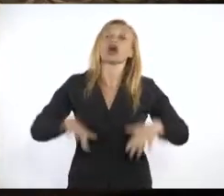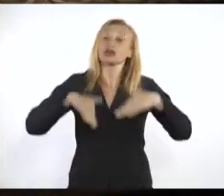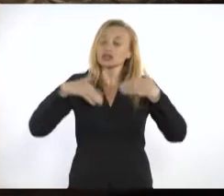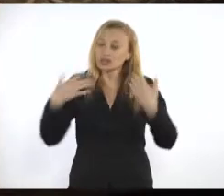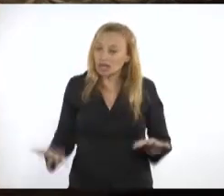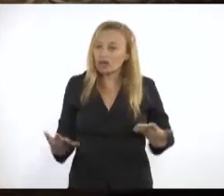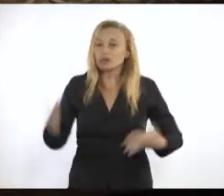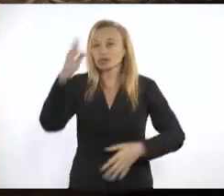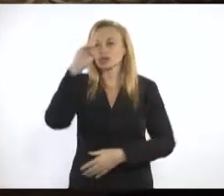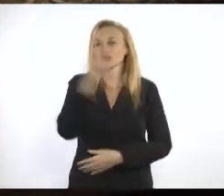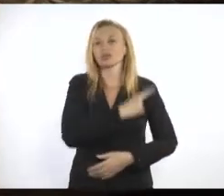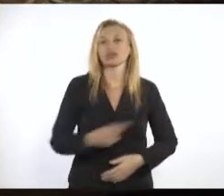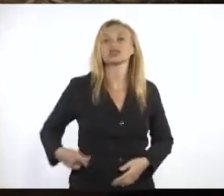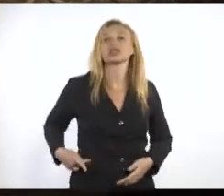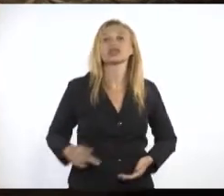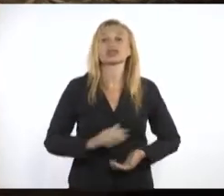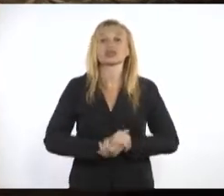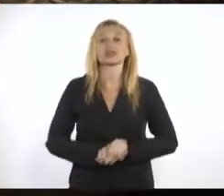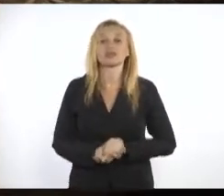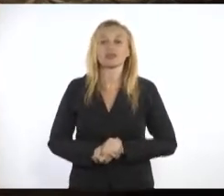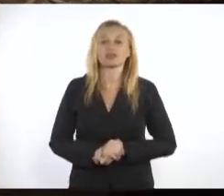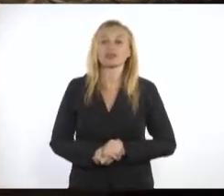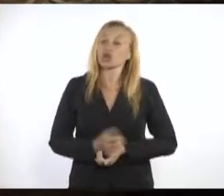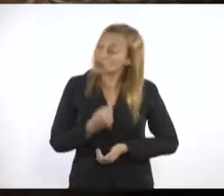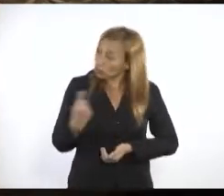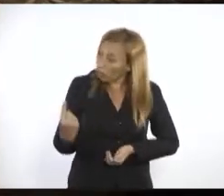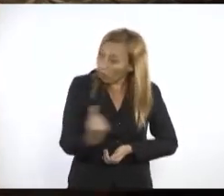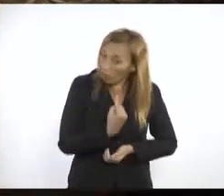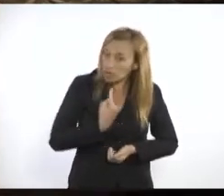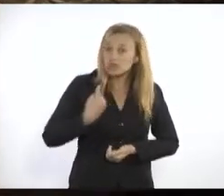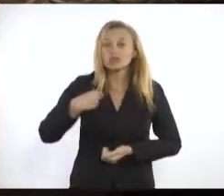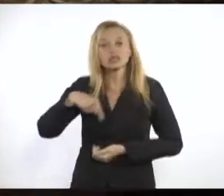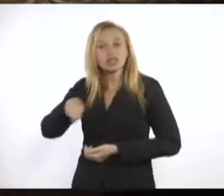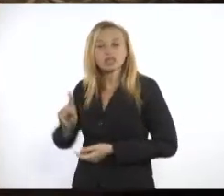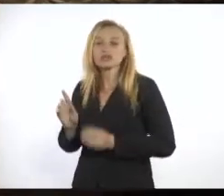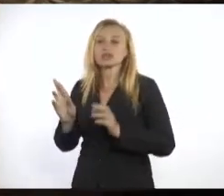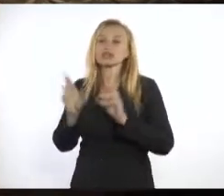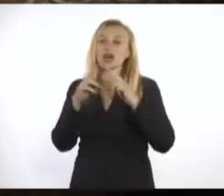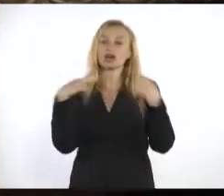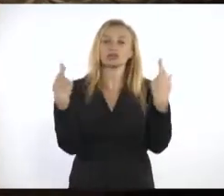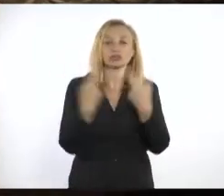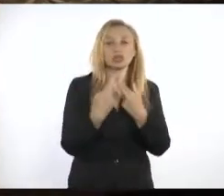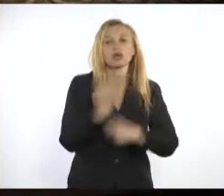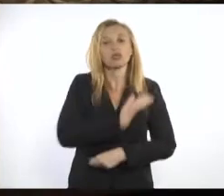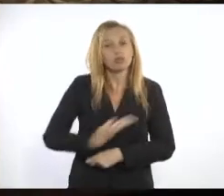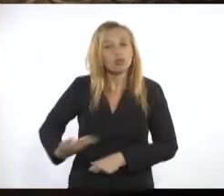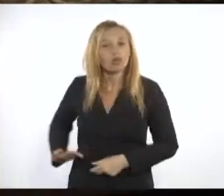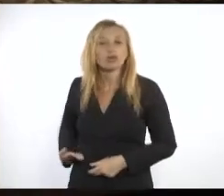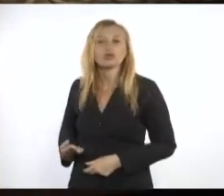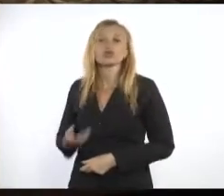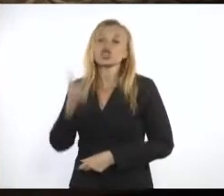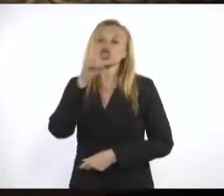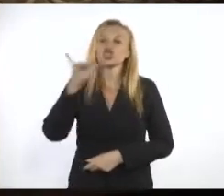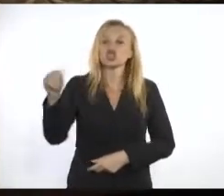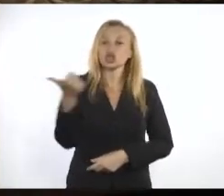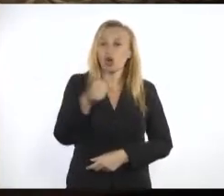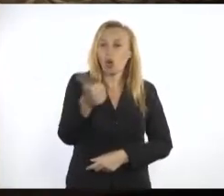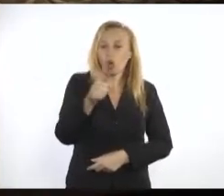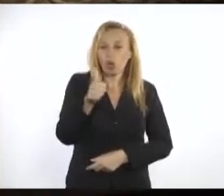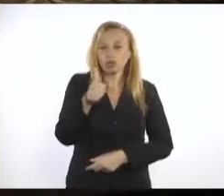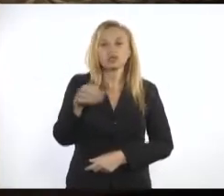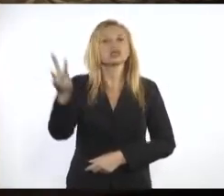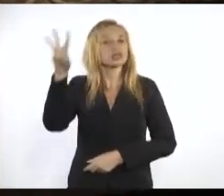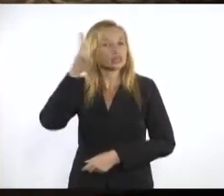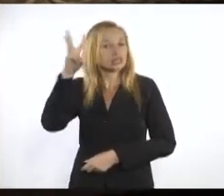senhor presidente, nós iremos fazer essa audiência pública no dia 11, terça-feira